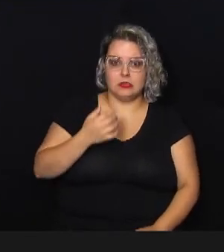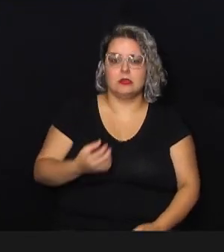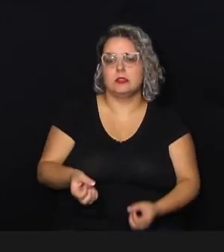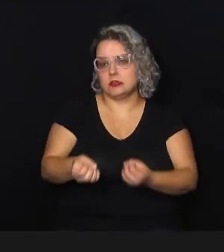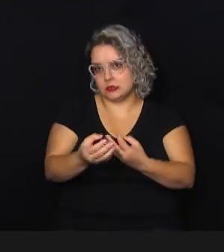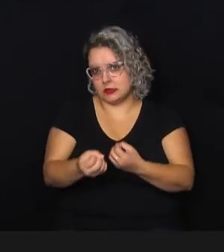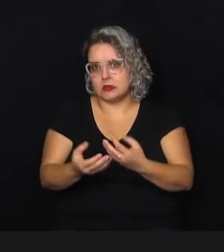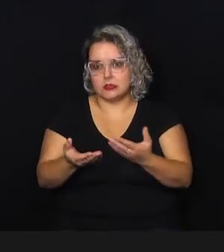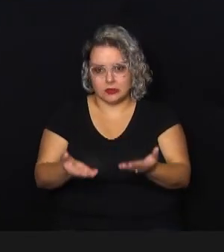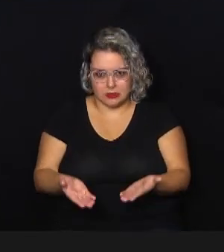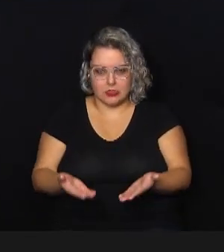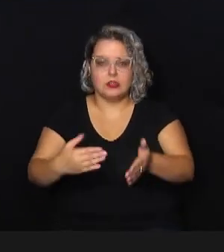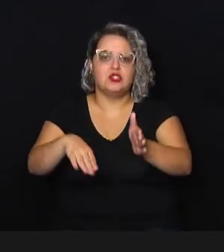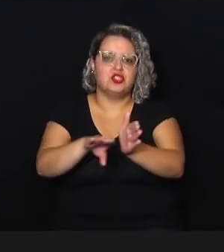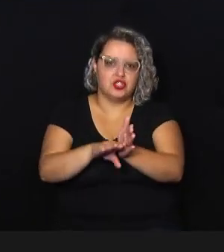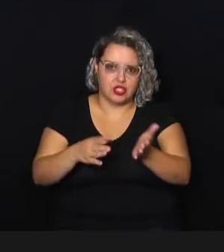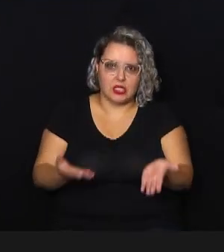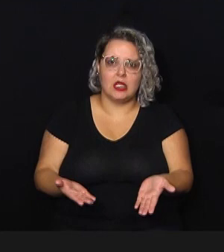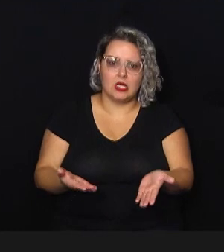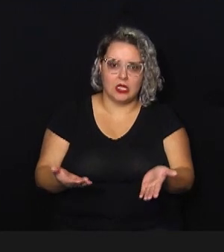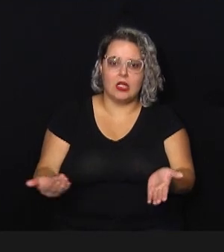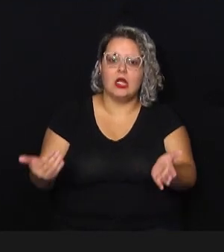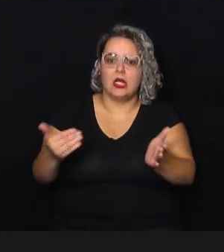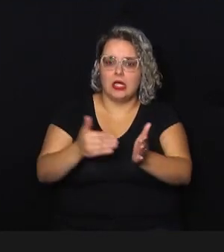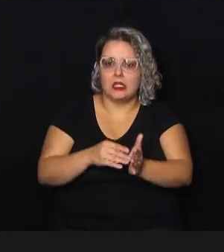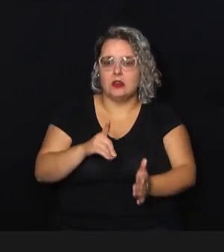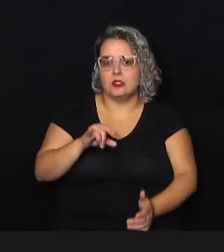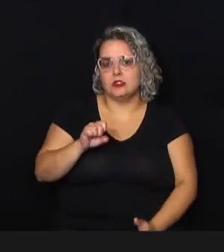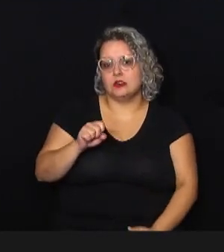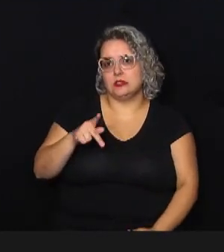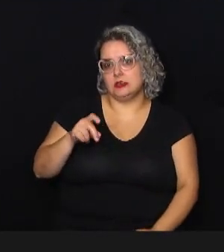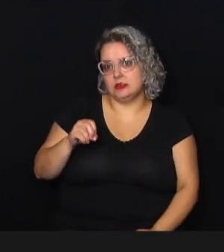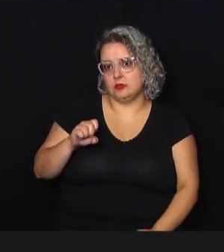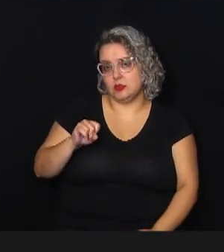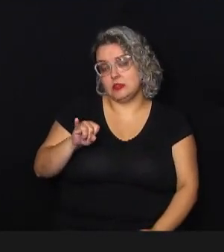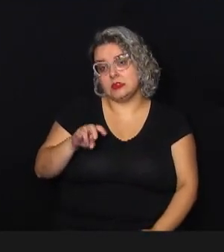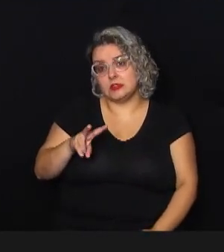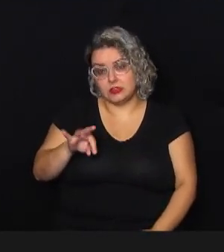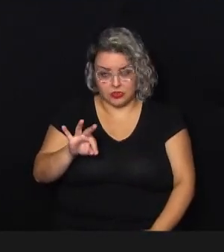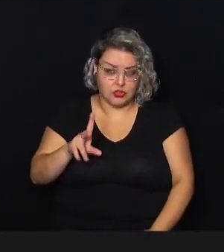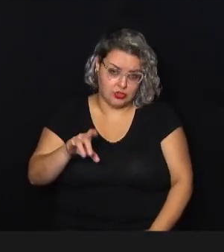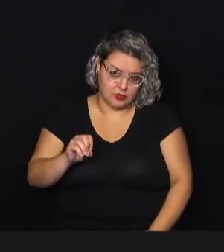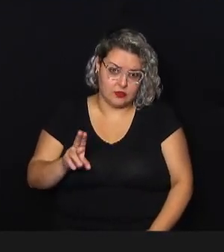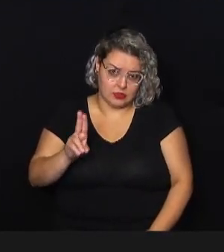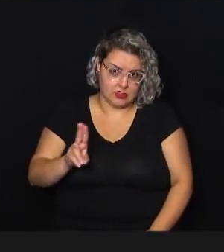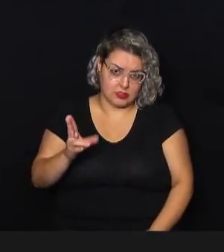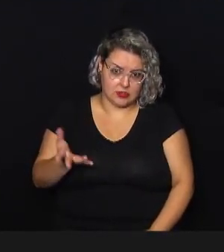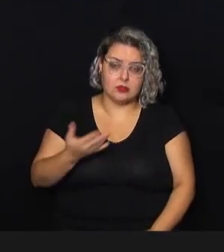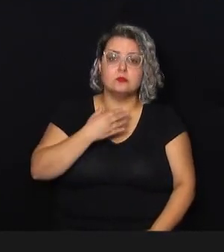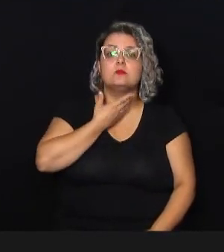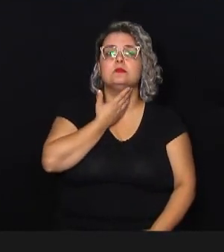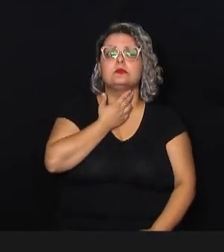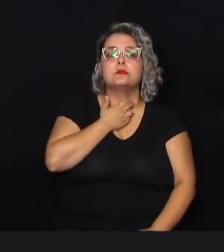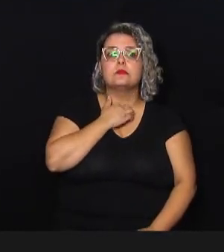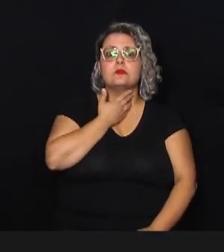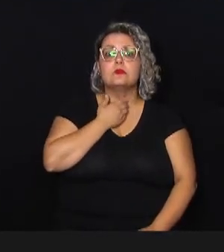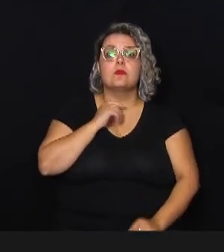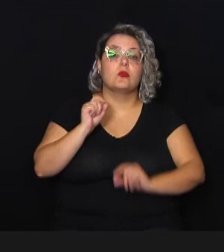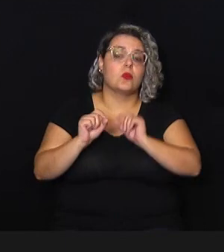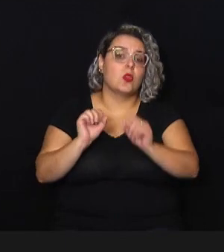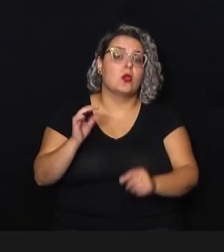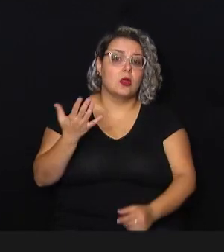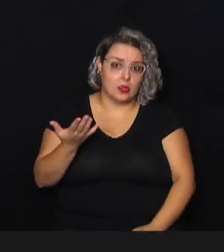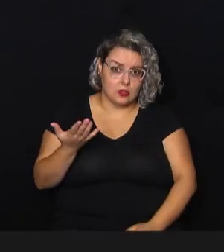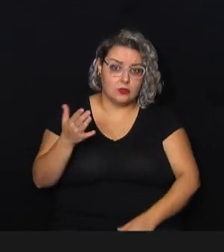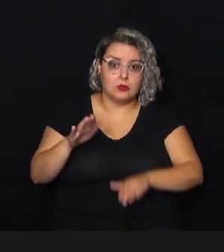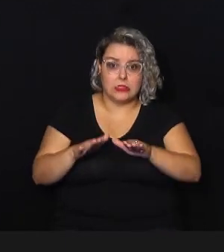informações, chegar até o dispositivo que está sendo utilizado. O que acontece muitas vezes, e